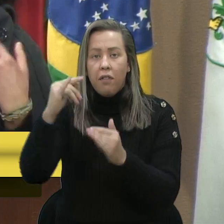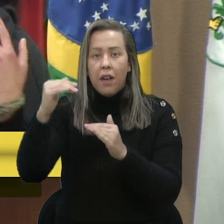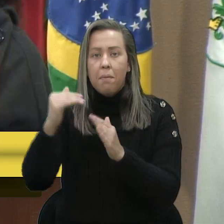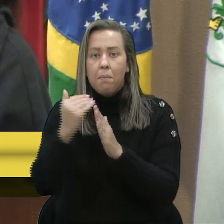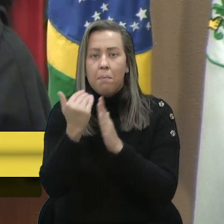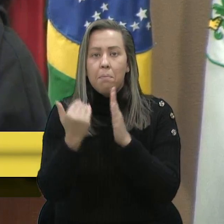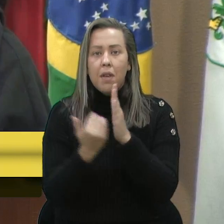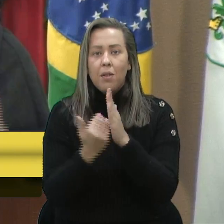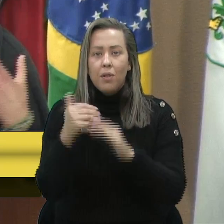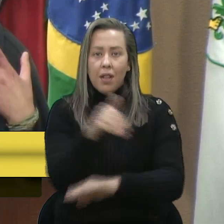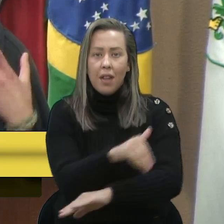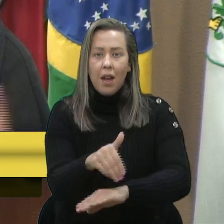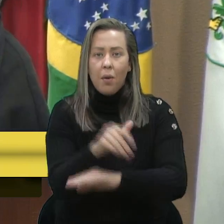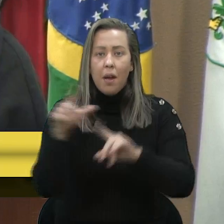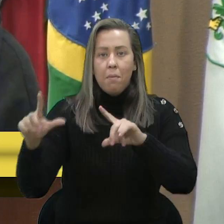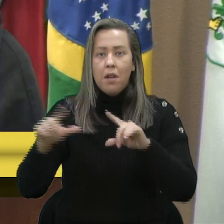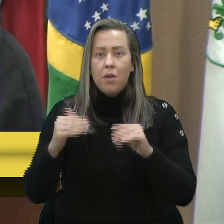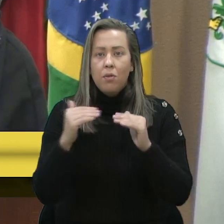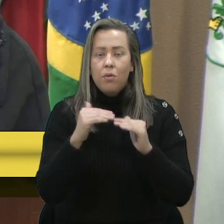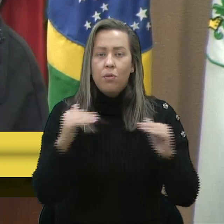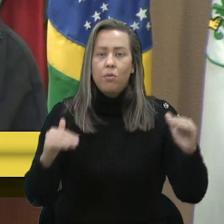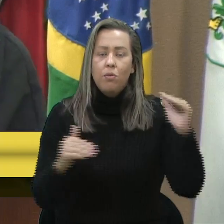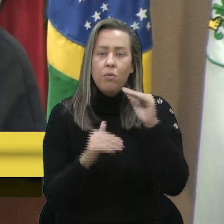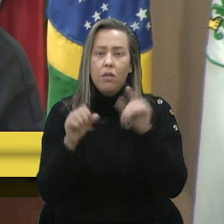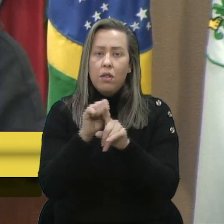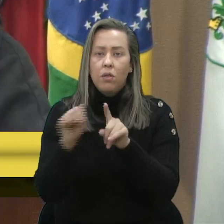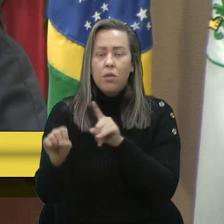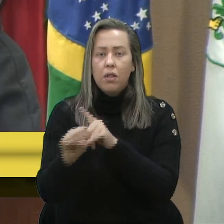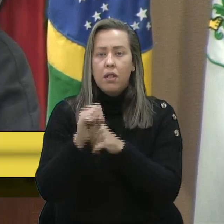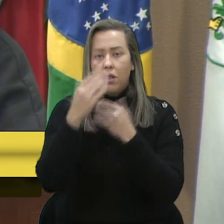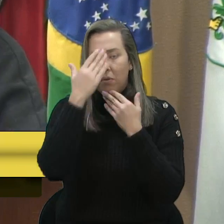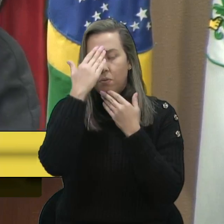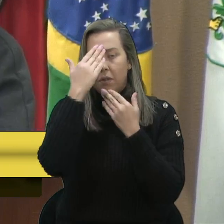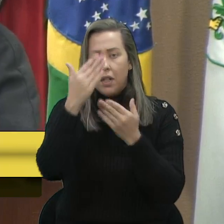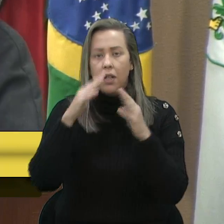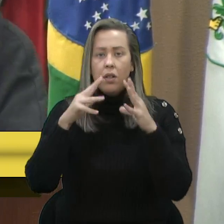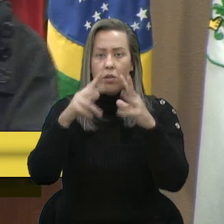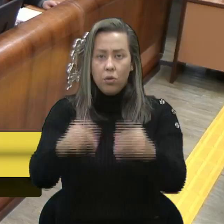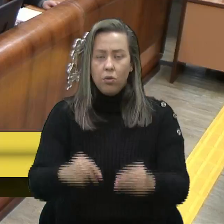e é um pouco menos de desigualdade na nossa sociedade. Muito obrigada a todos e todas.